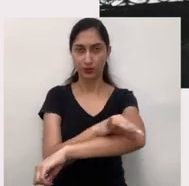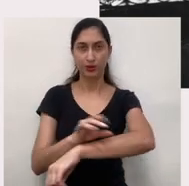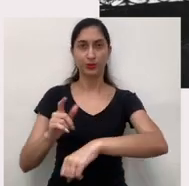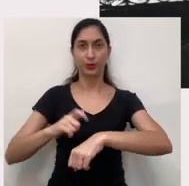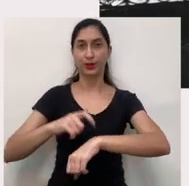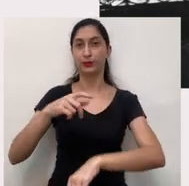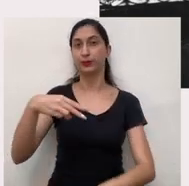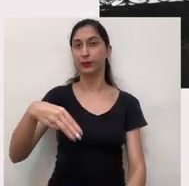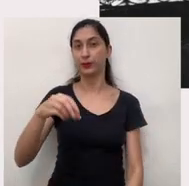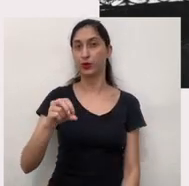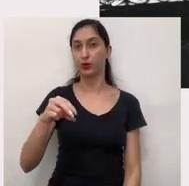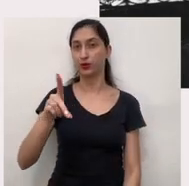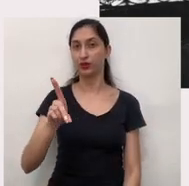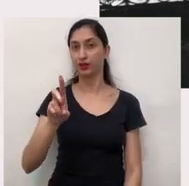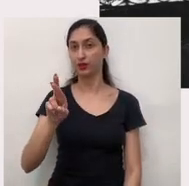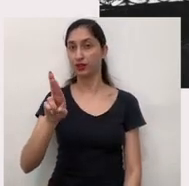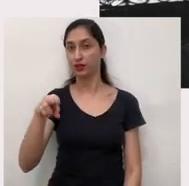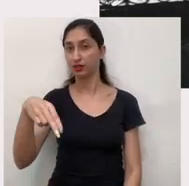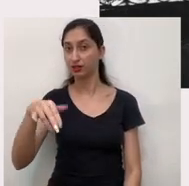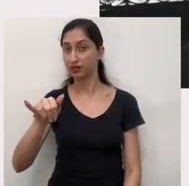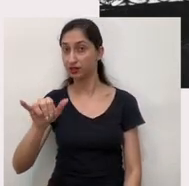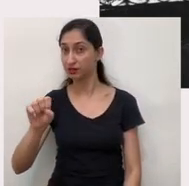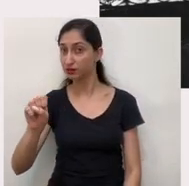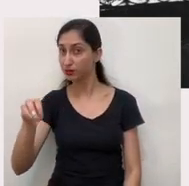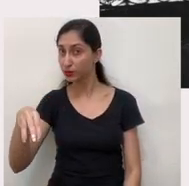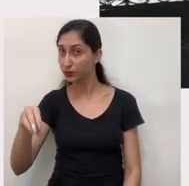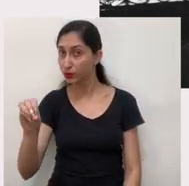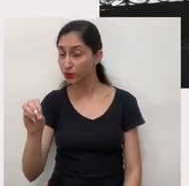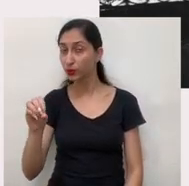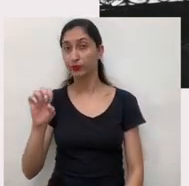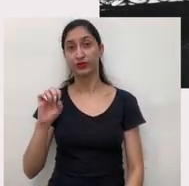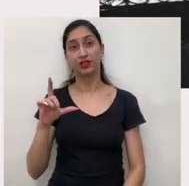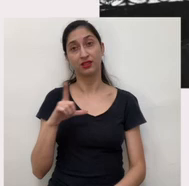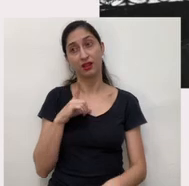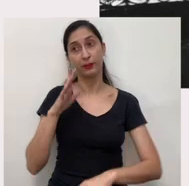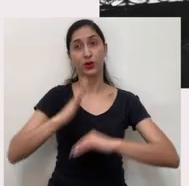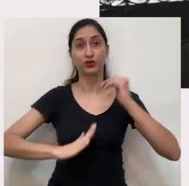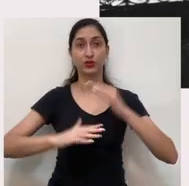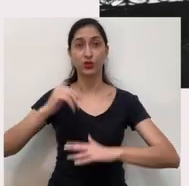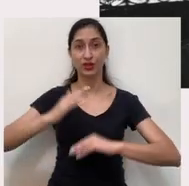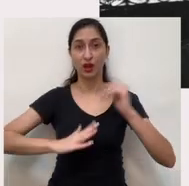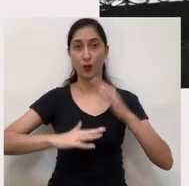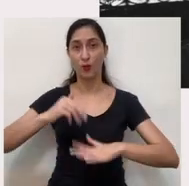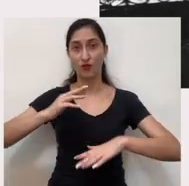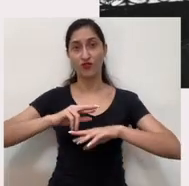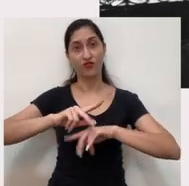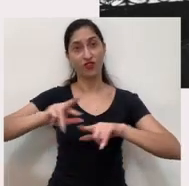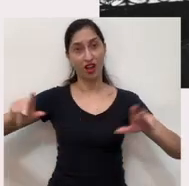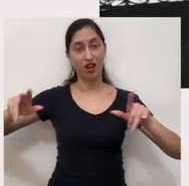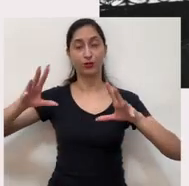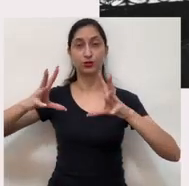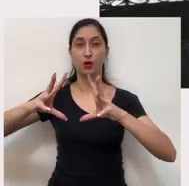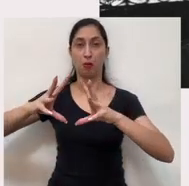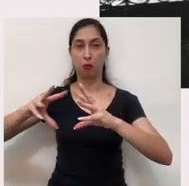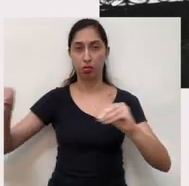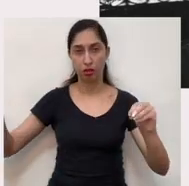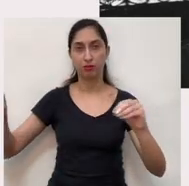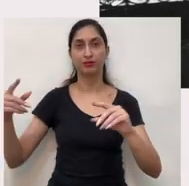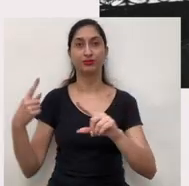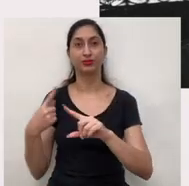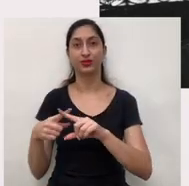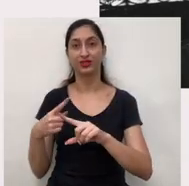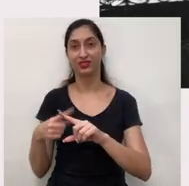né, e da morte de um ofício ou de vários, né, em função